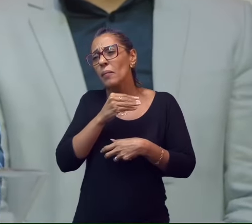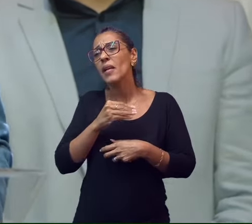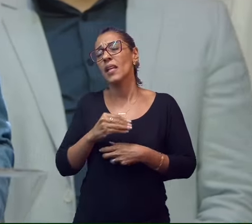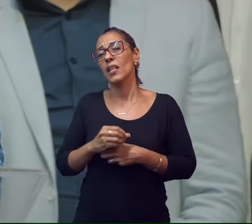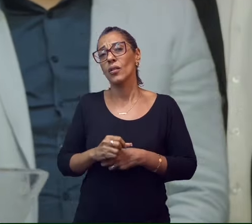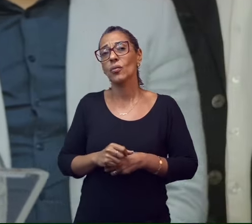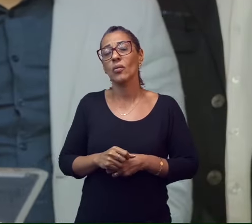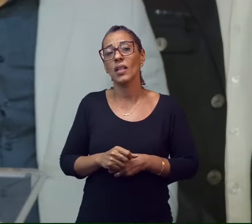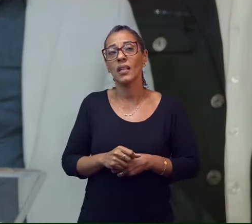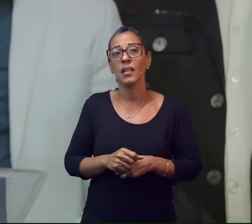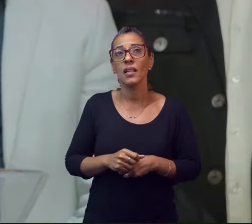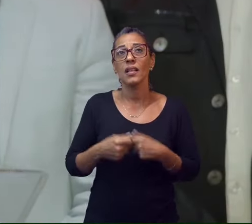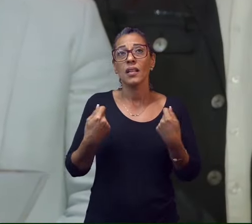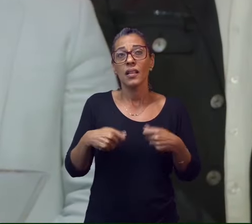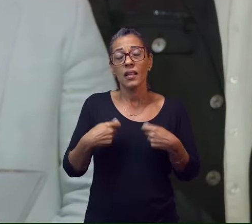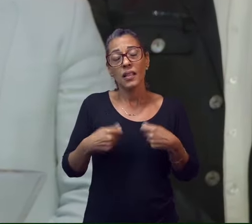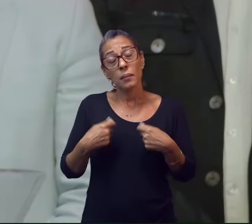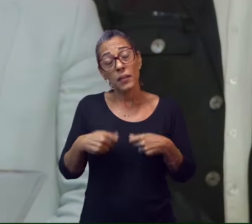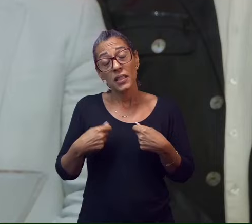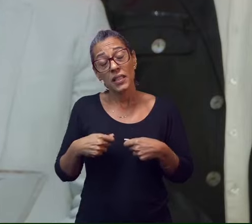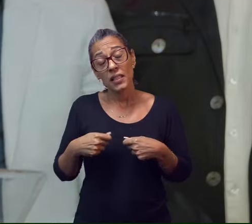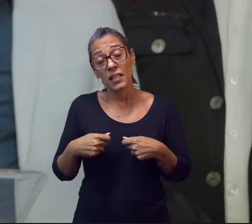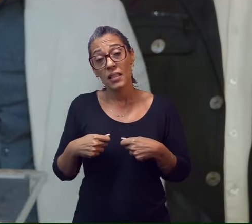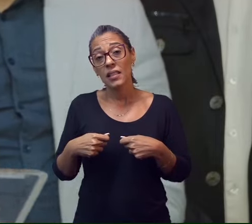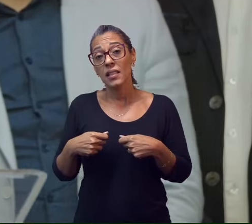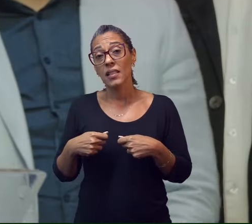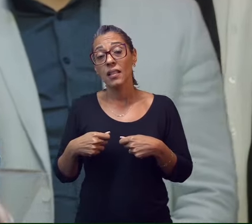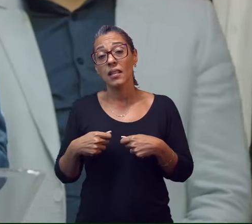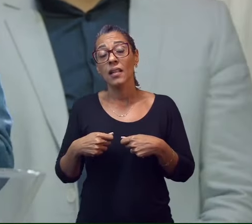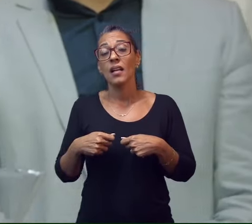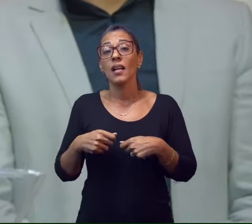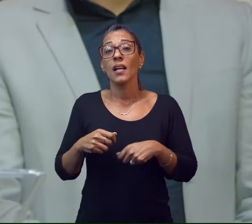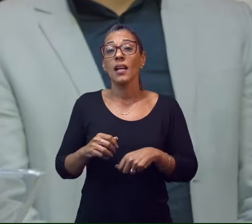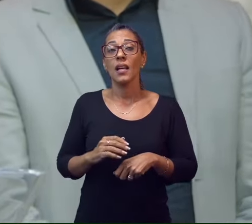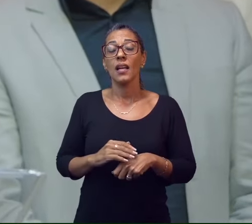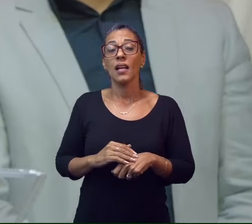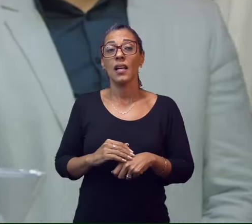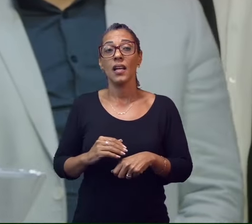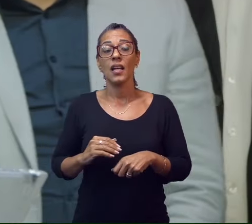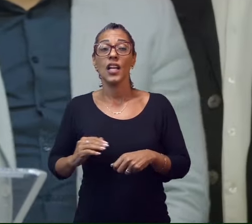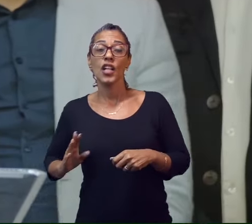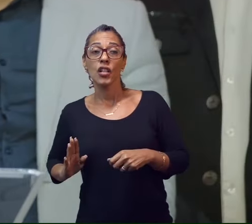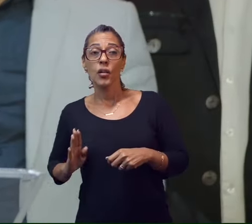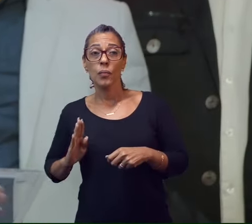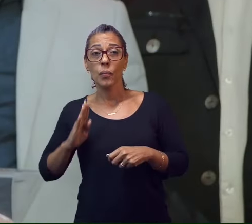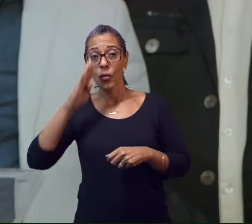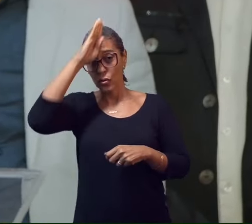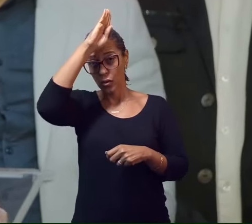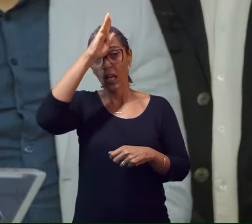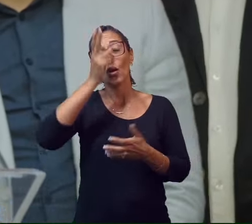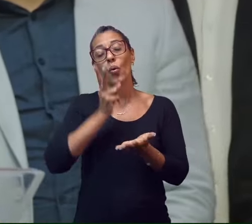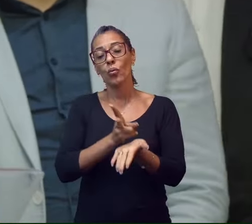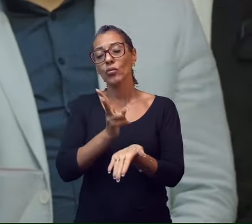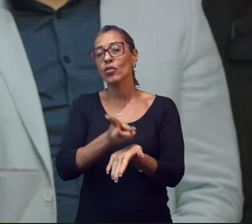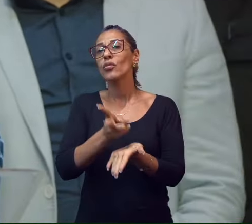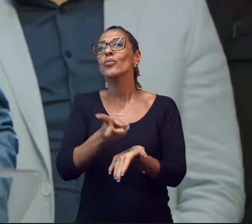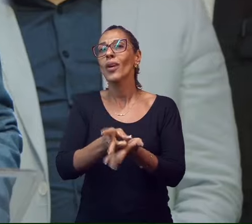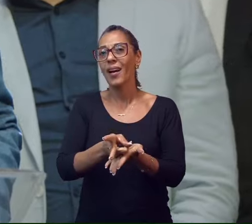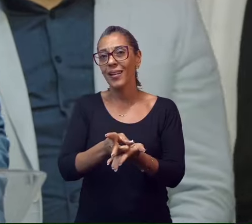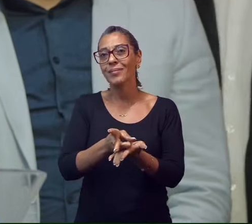completar aquilo que ele se propôs no coração porque ele praticamente teve as suas mãos